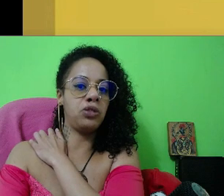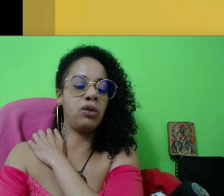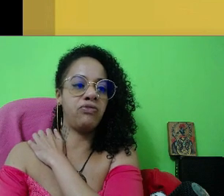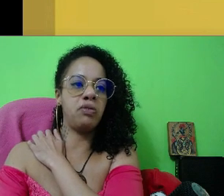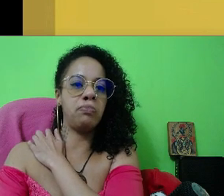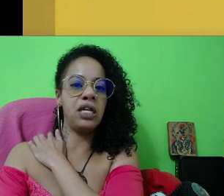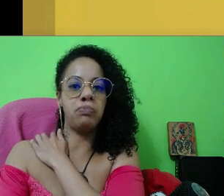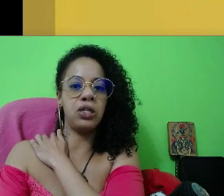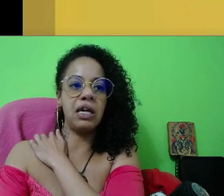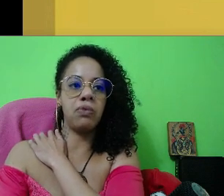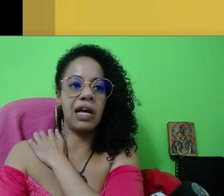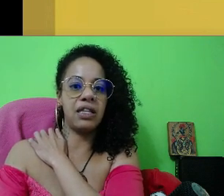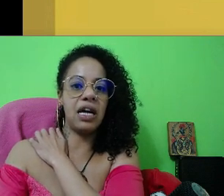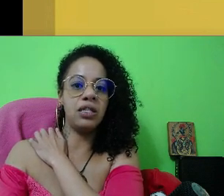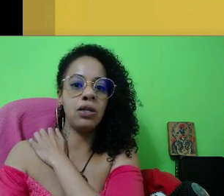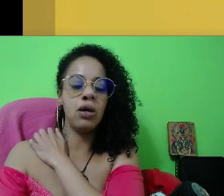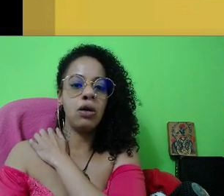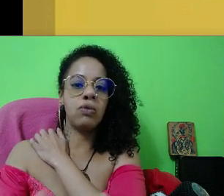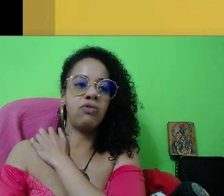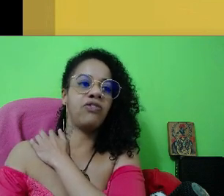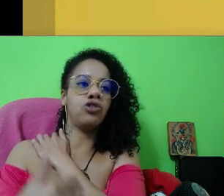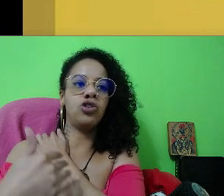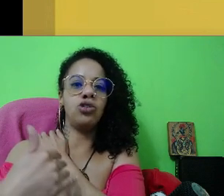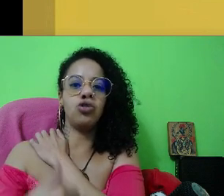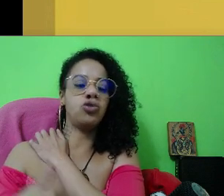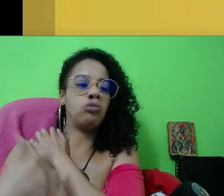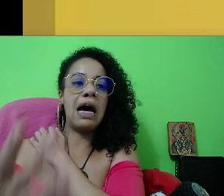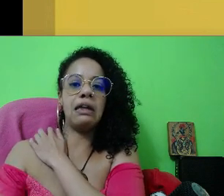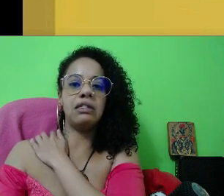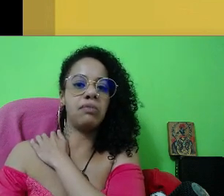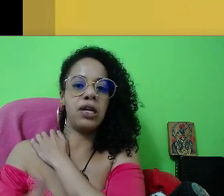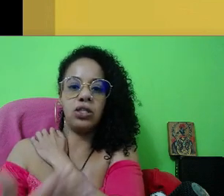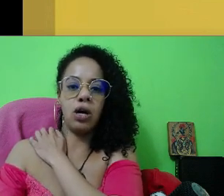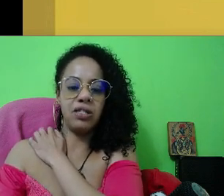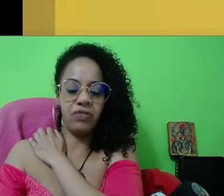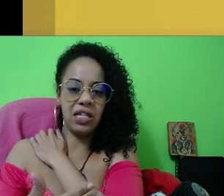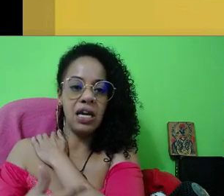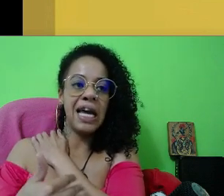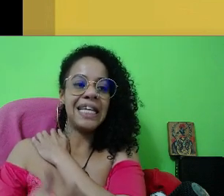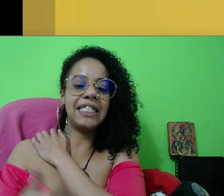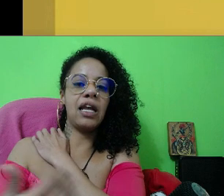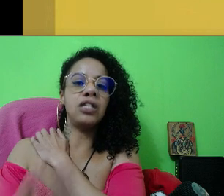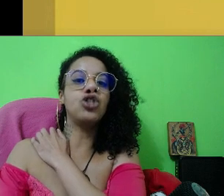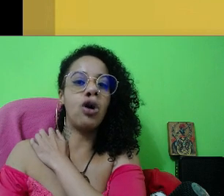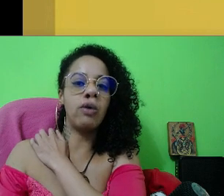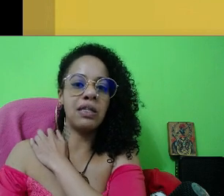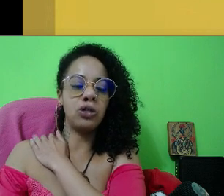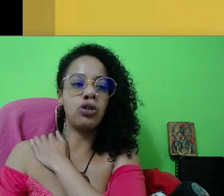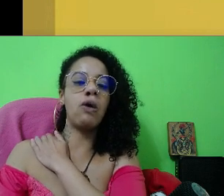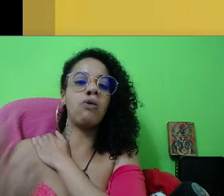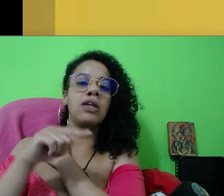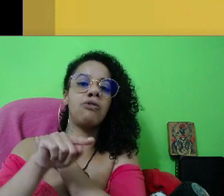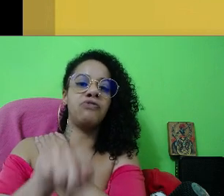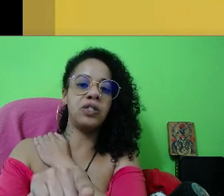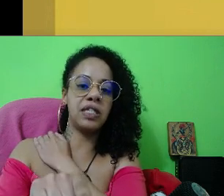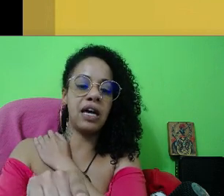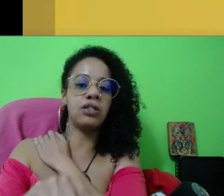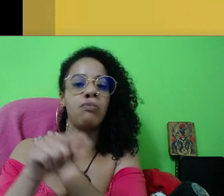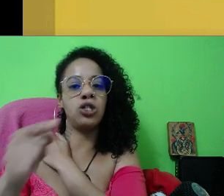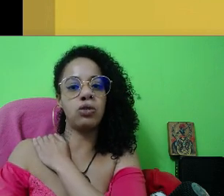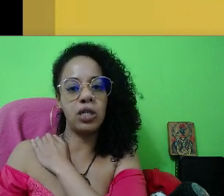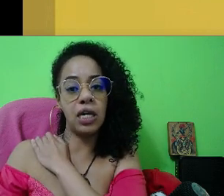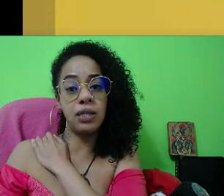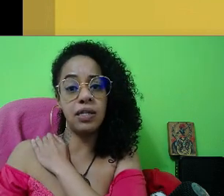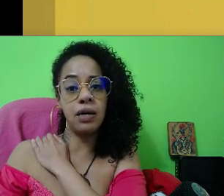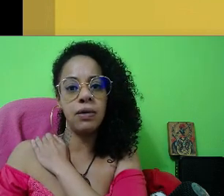silenciou essa pessoa que foi banida por exemplo lá atrás quando falou de Jô Soares Guimarães Rosa você silenciou essa pessoa quando é com